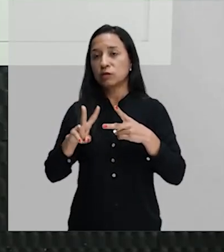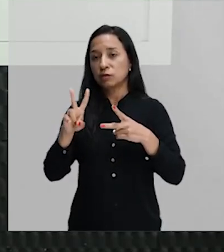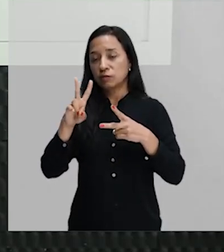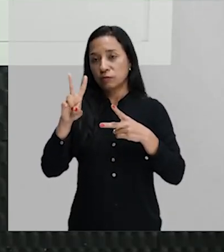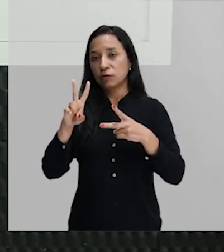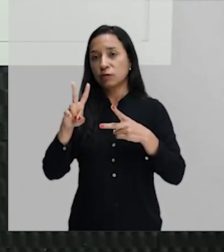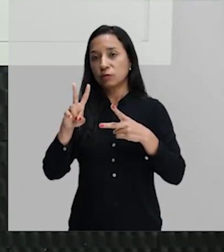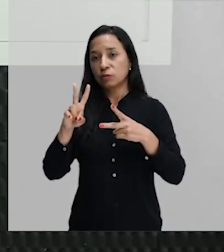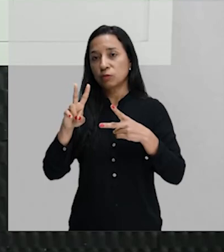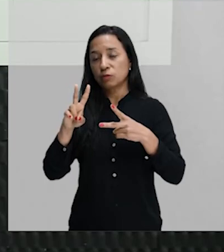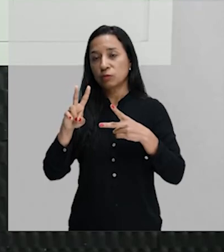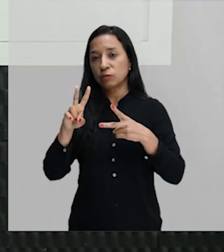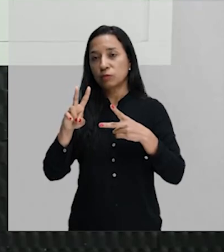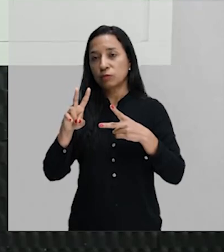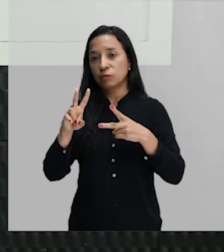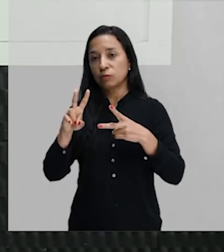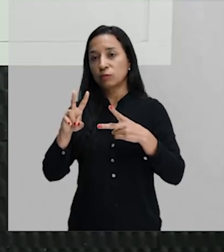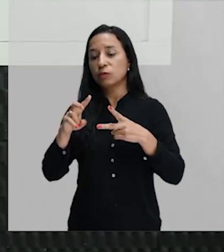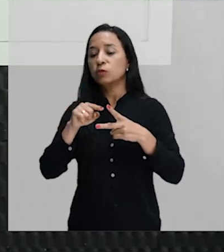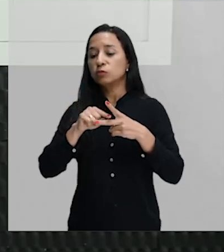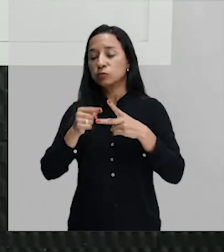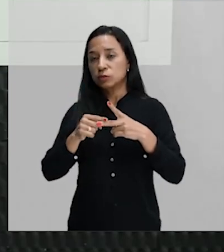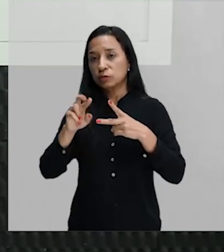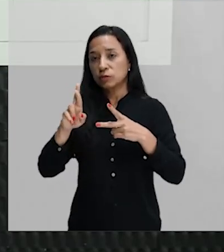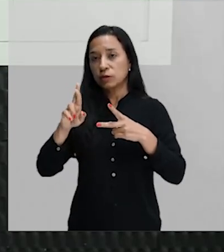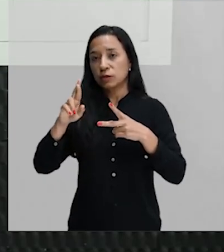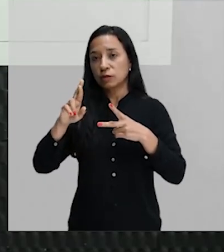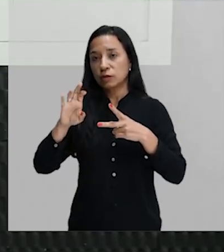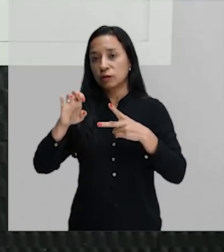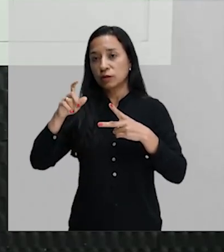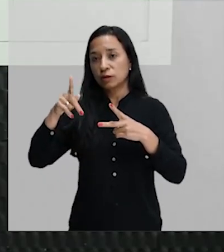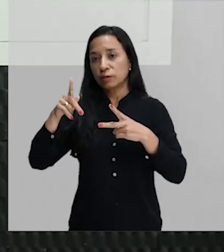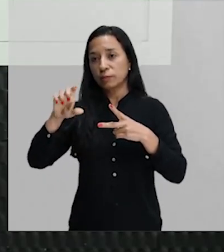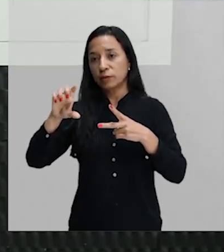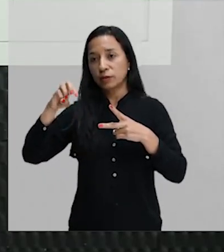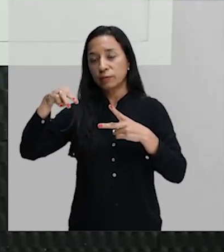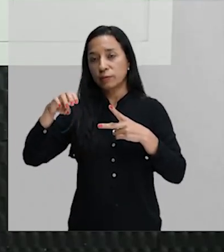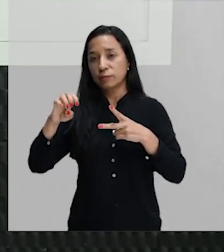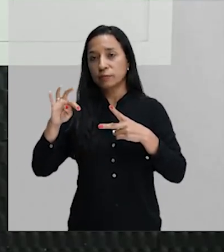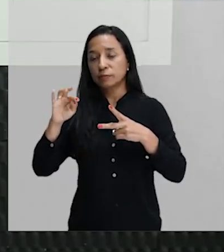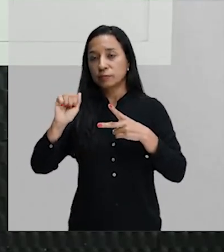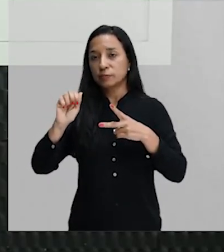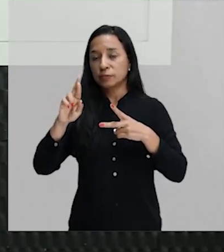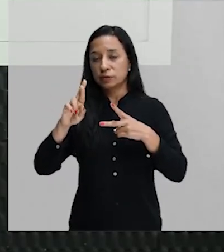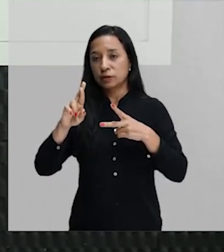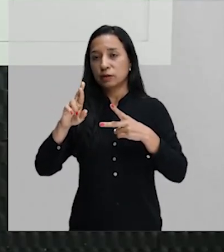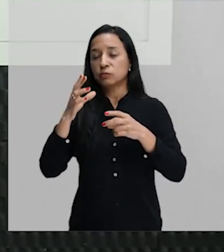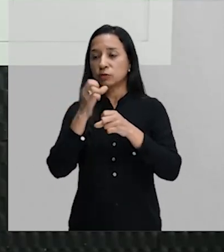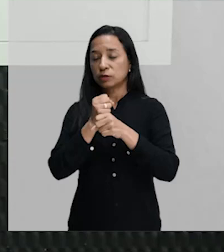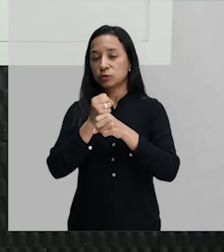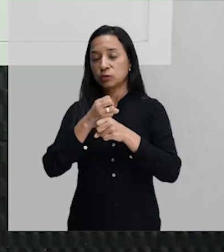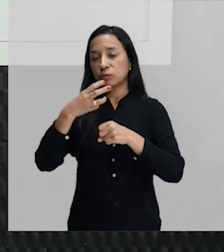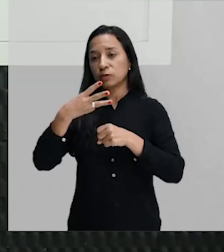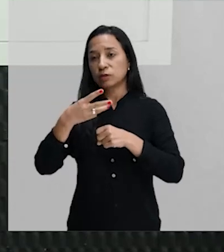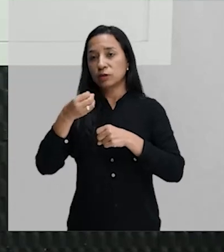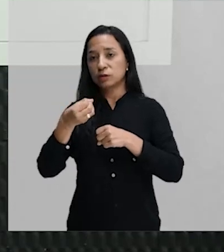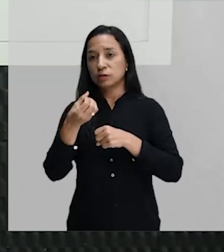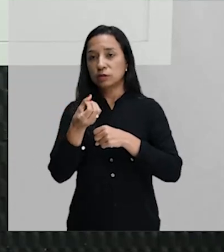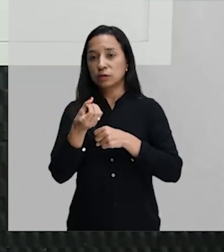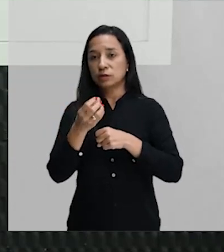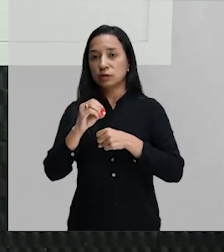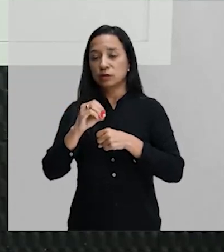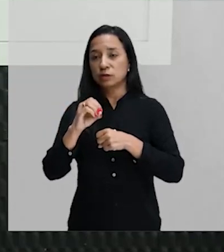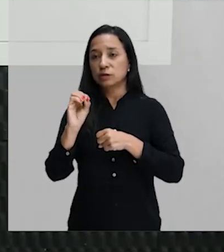do seu ângulo replementar, daquele cuja soma faz com ele uma soma de 360